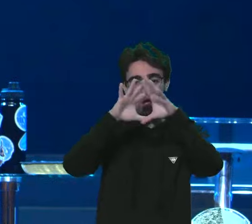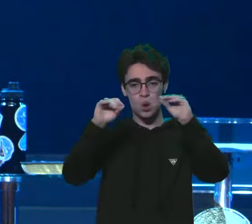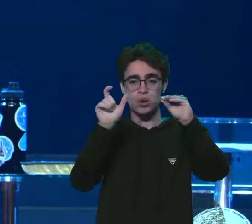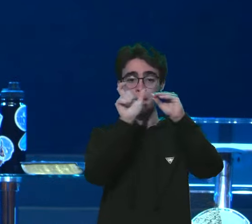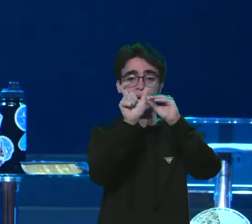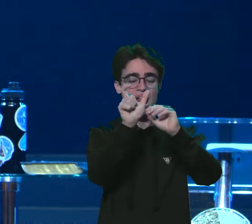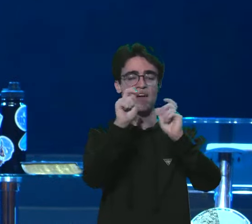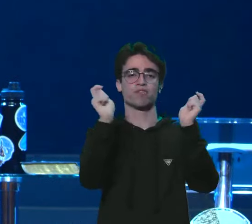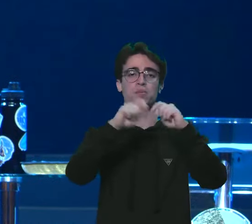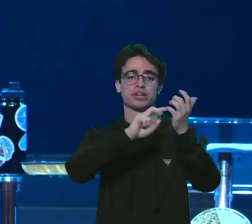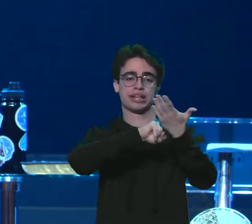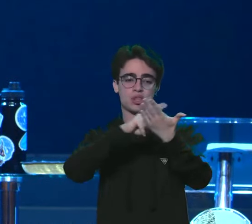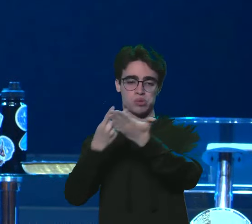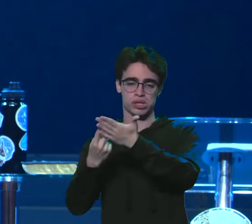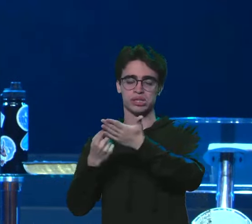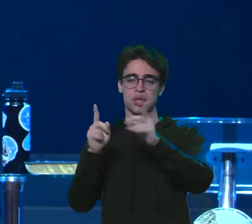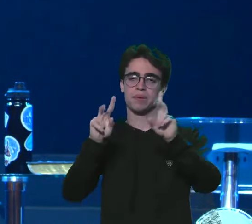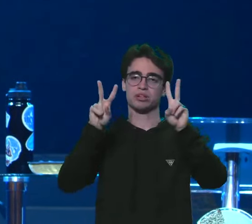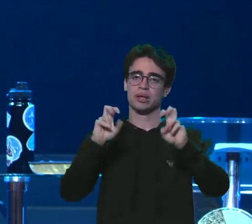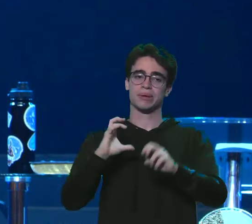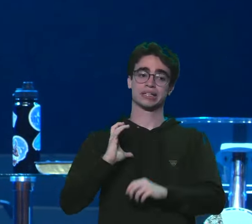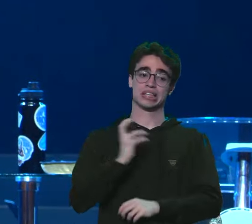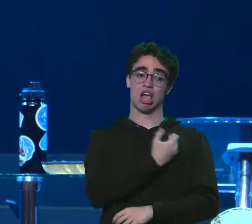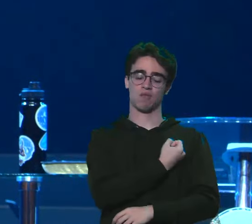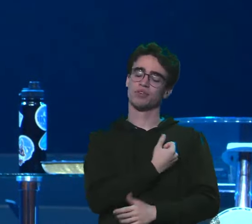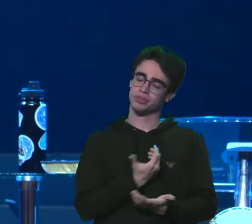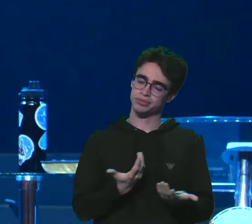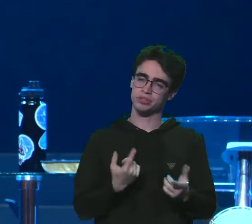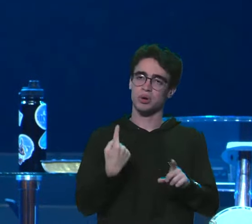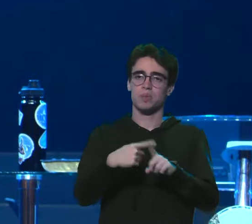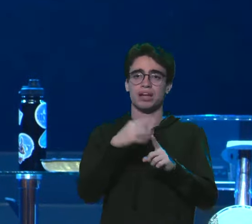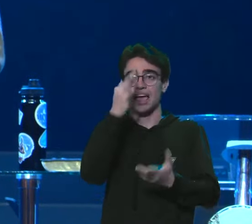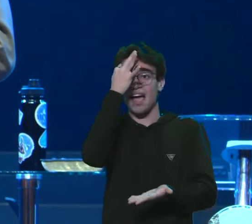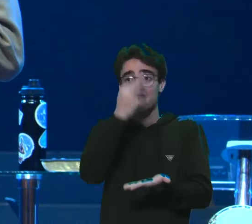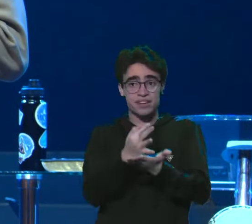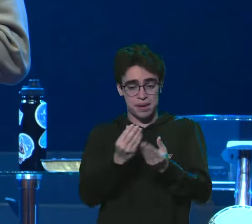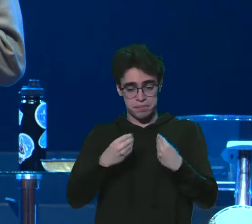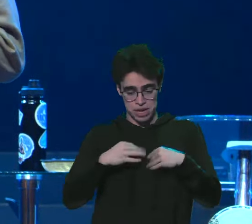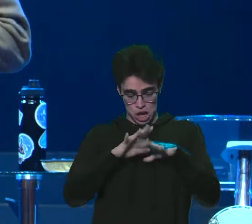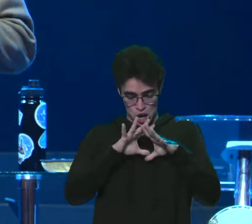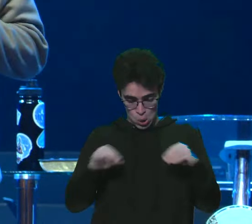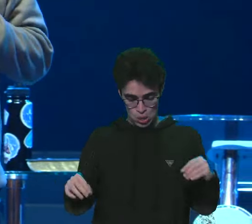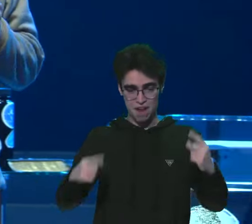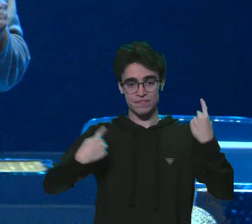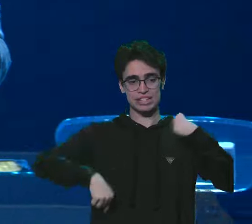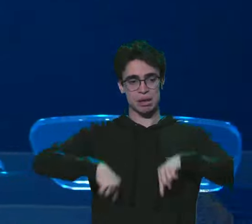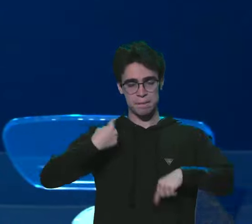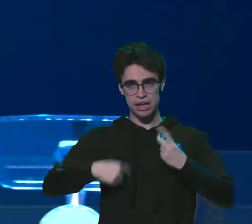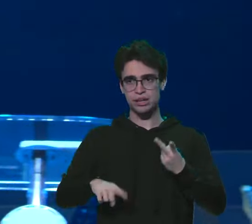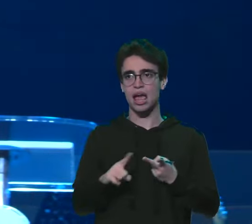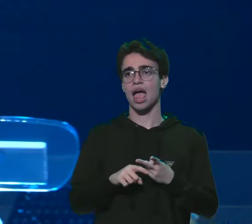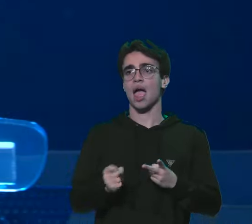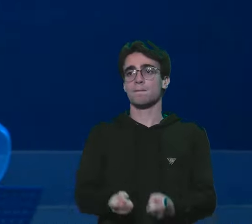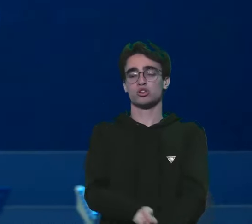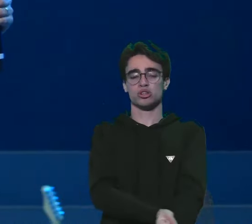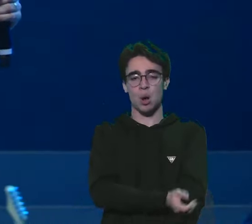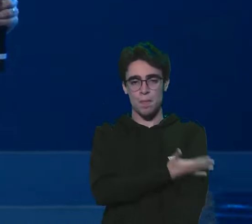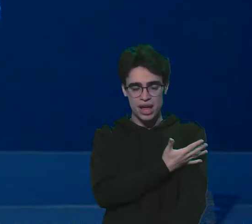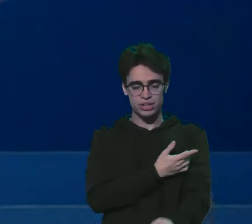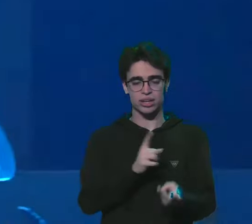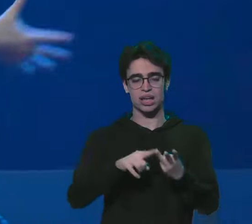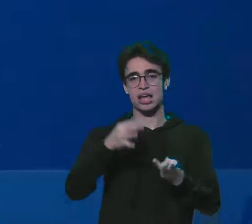salvou também. Porque a fé, ela nos cura fisicamente, emocionalmente